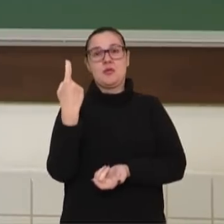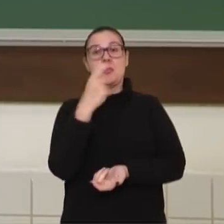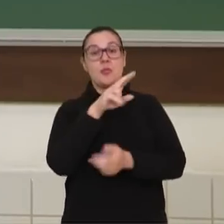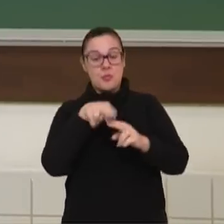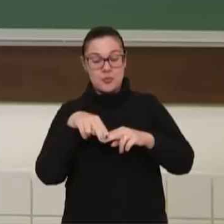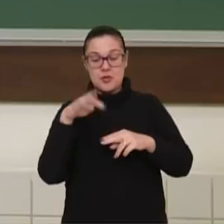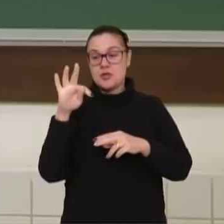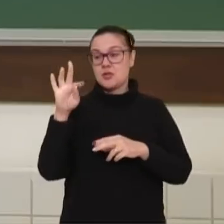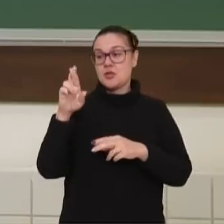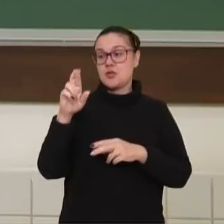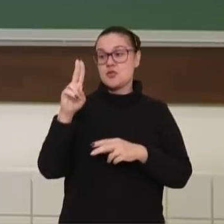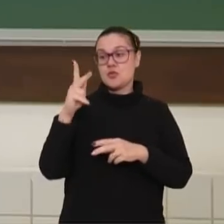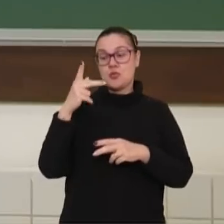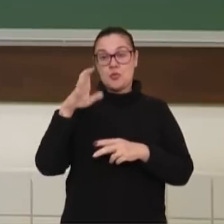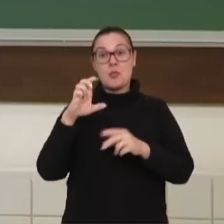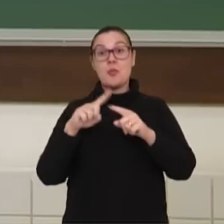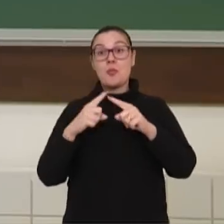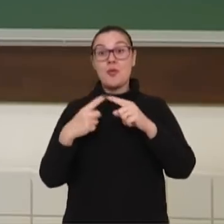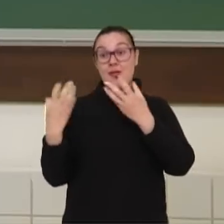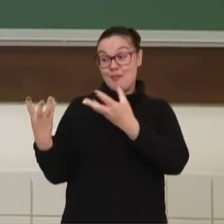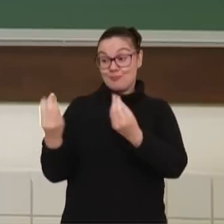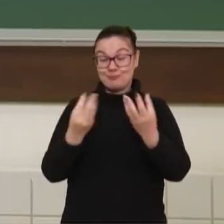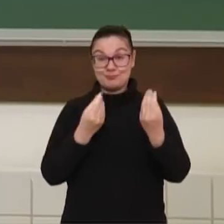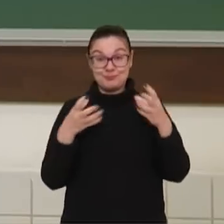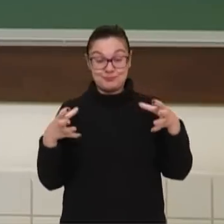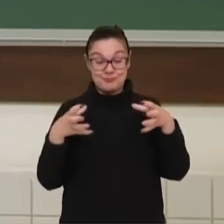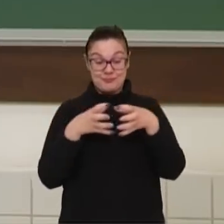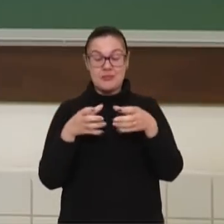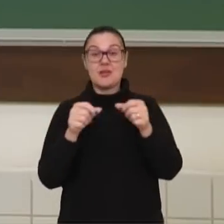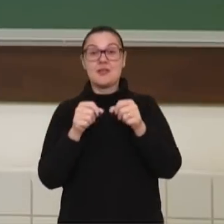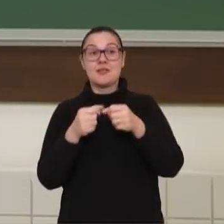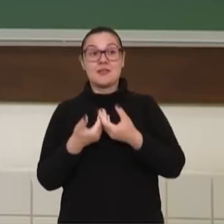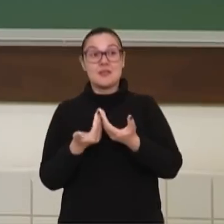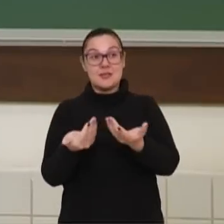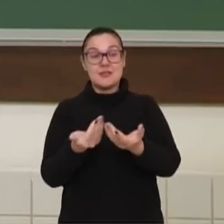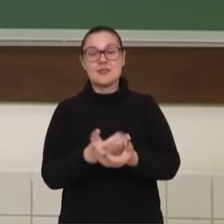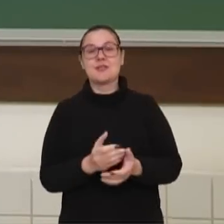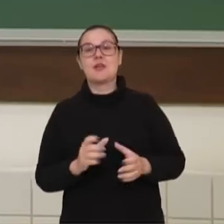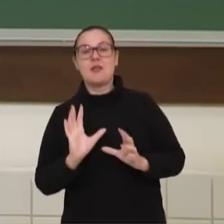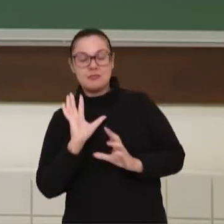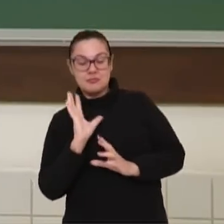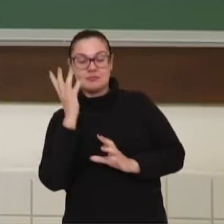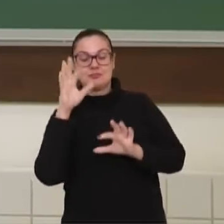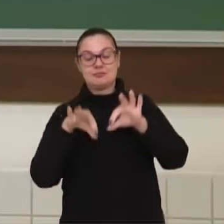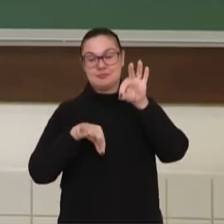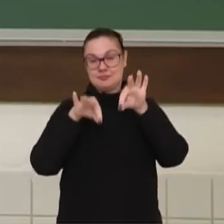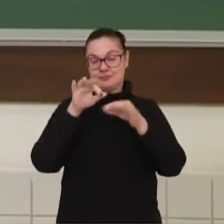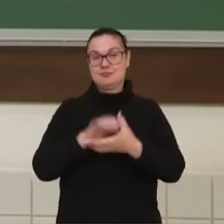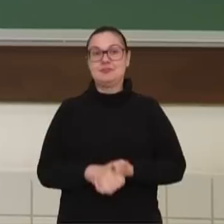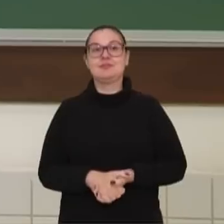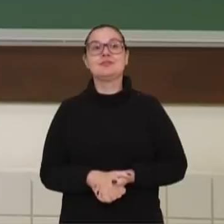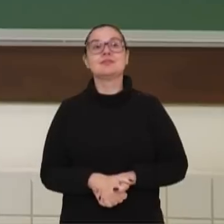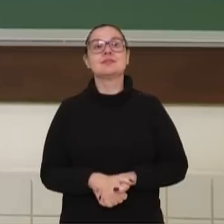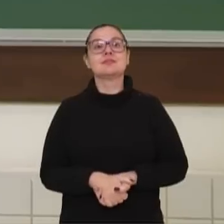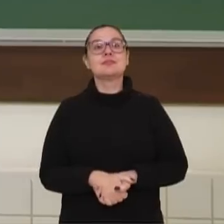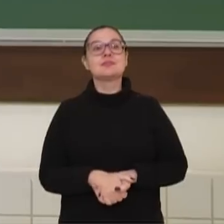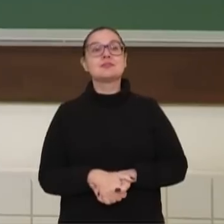fala trupe, porque tem muitas pessoas para ajudar a fazer com que esses espetáculos aconteçam.